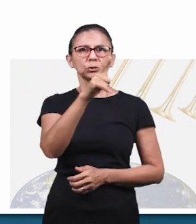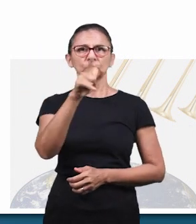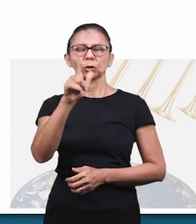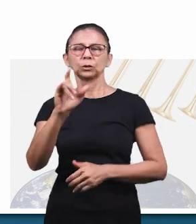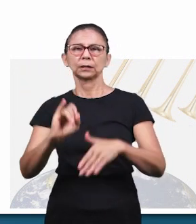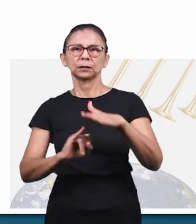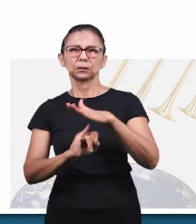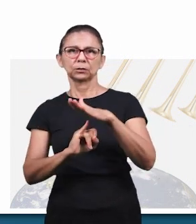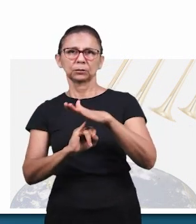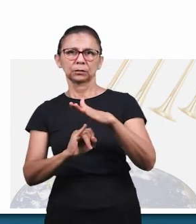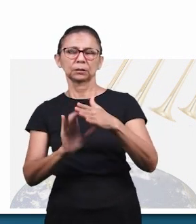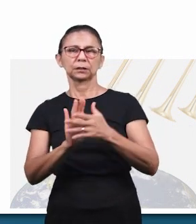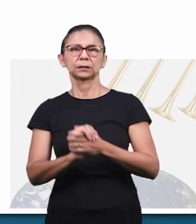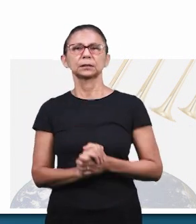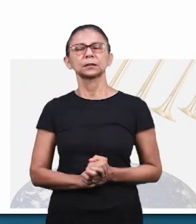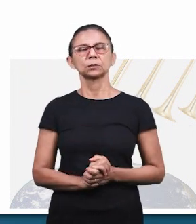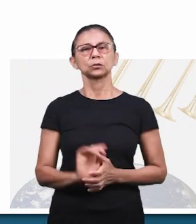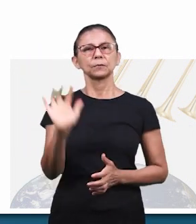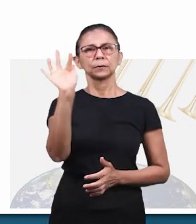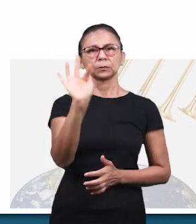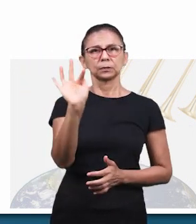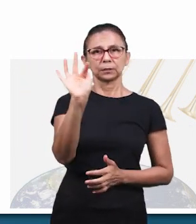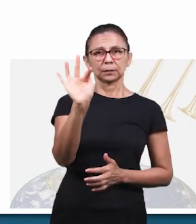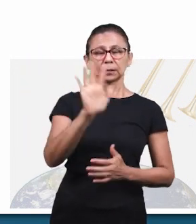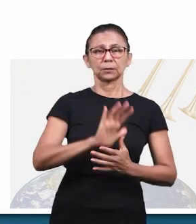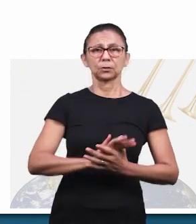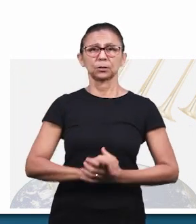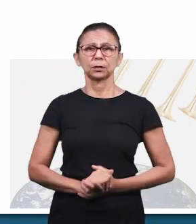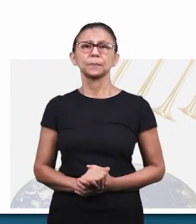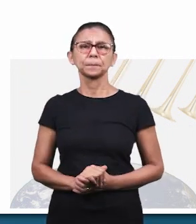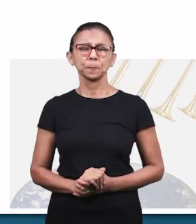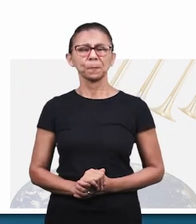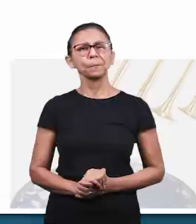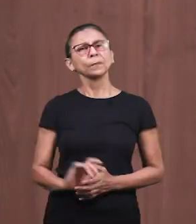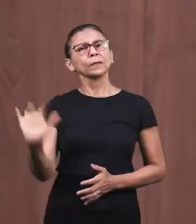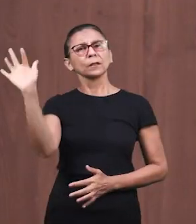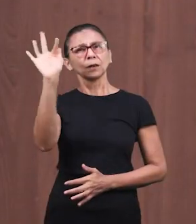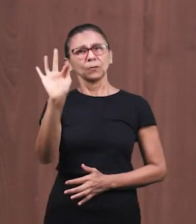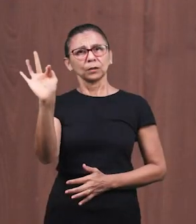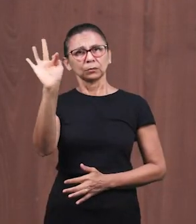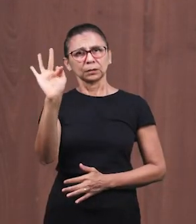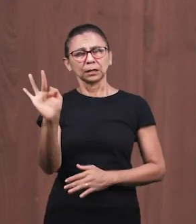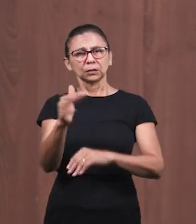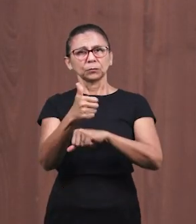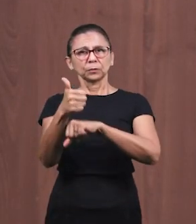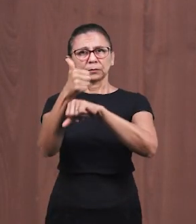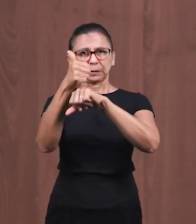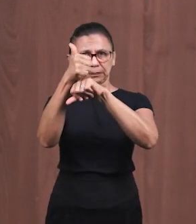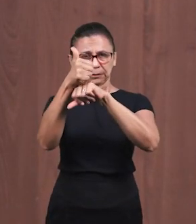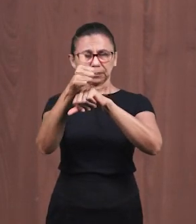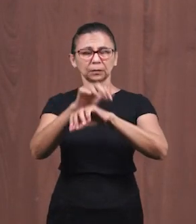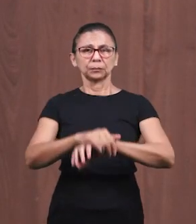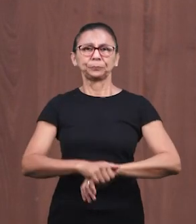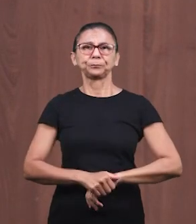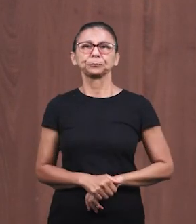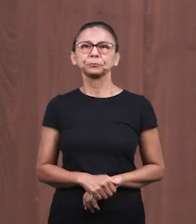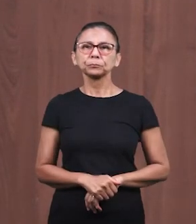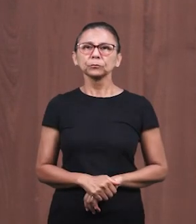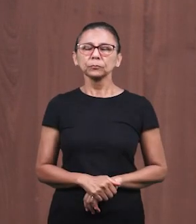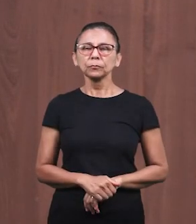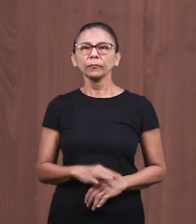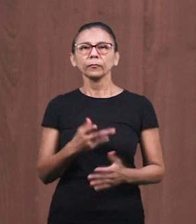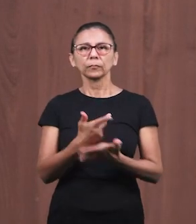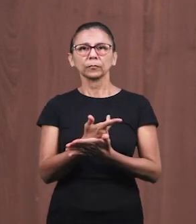outras instituições de ensino superior. A definição da carreira acadêmica e profissional que iremos seguir